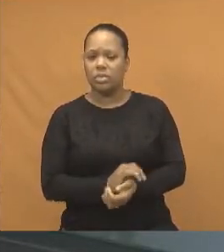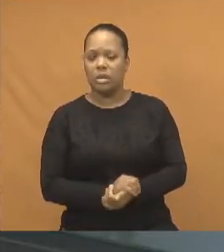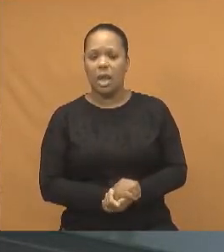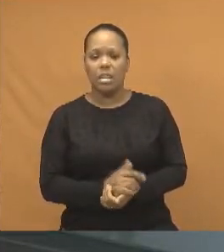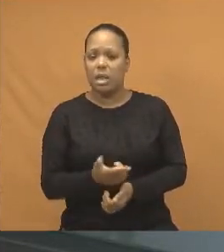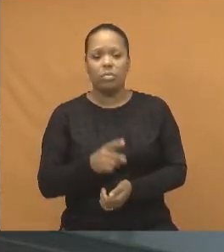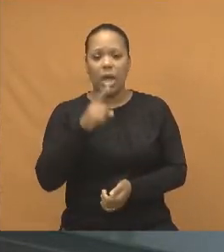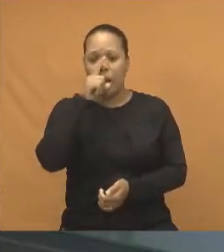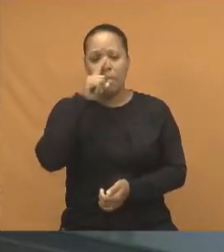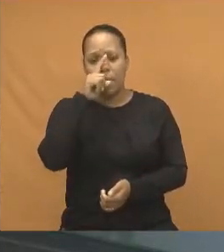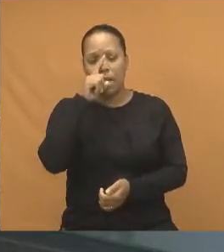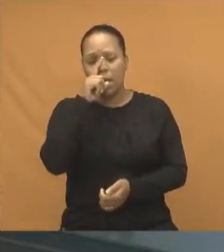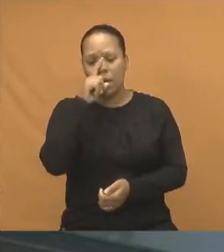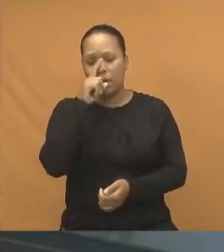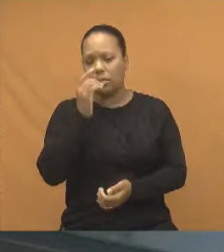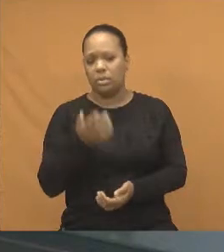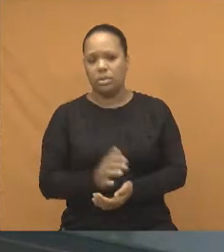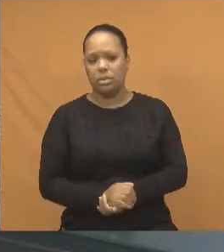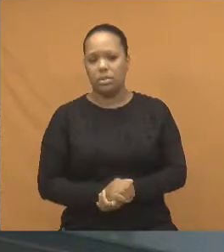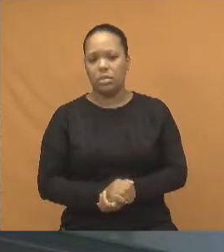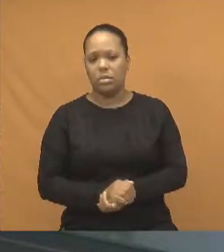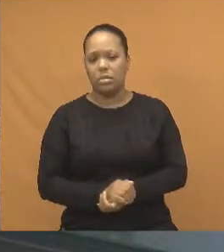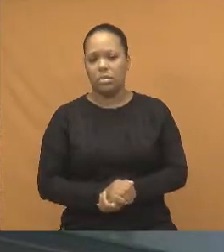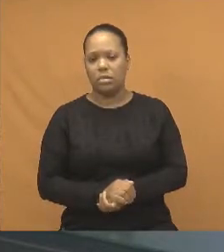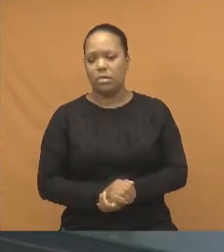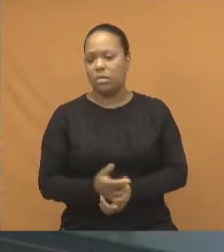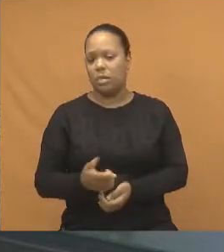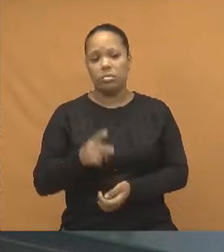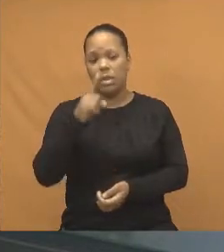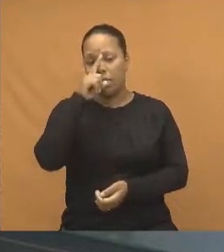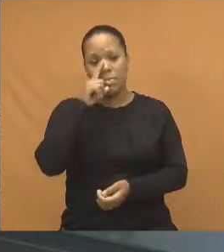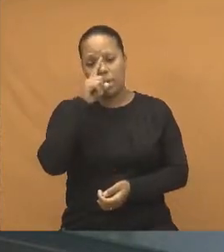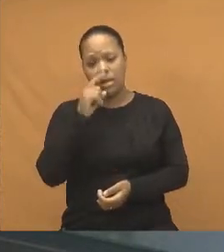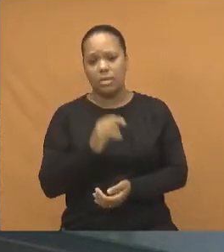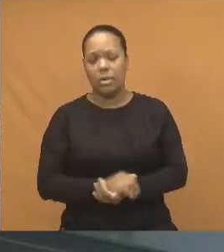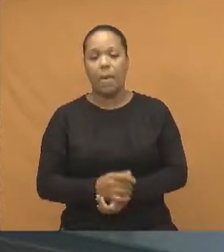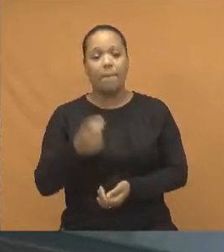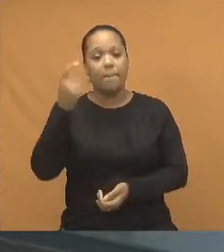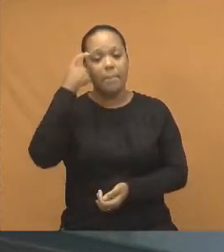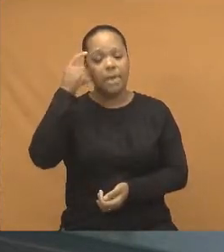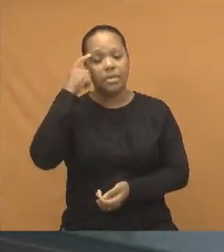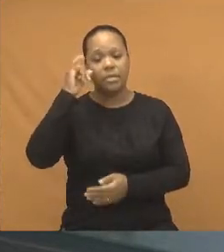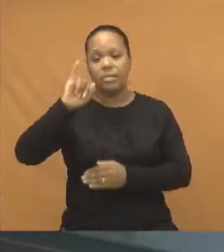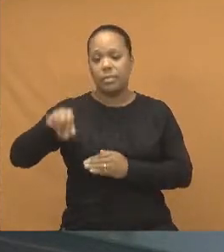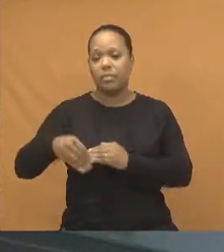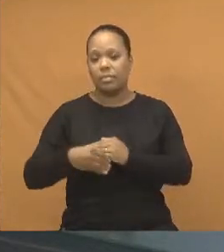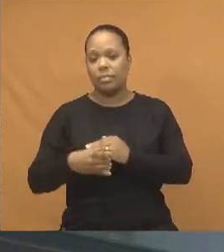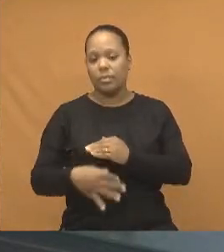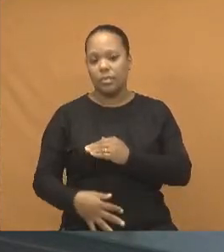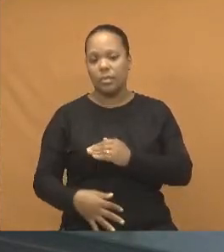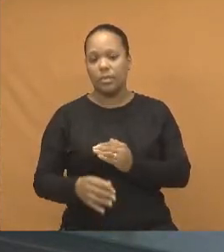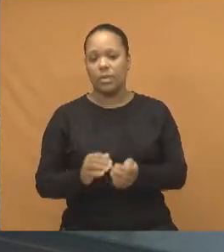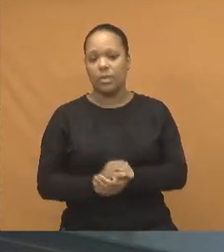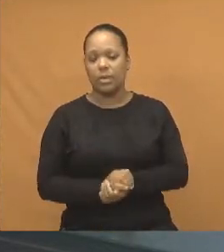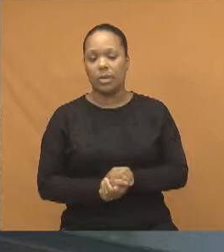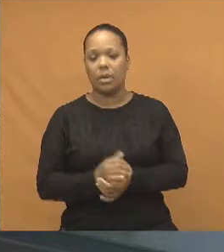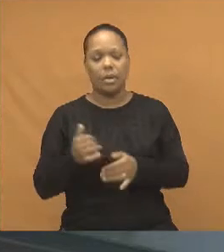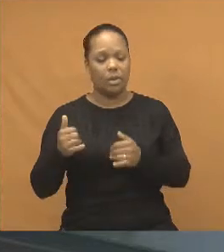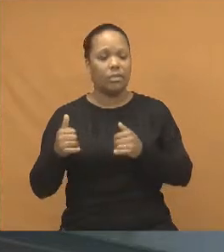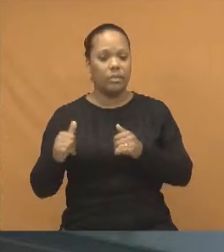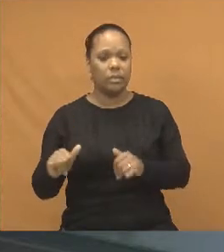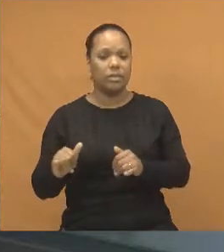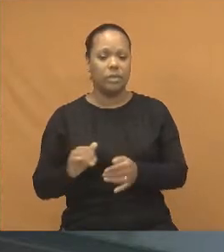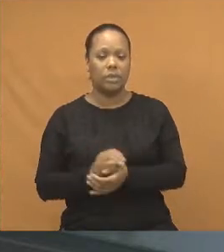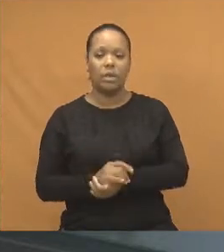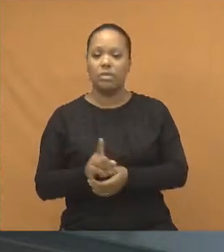tem risco, é risco praticamente zero de hipoglicemia. Então, pensando na justificativa dele e pensando em prevenção, como você